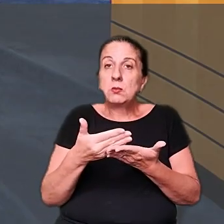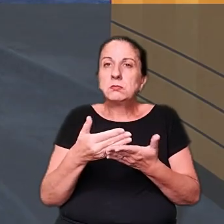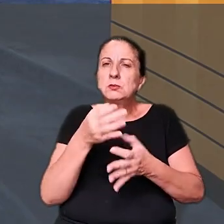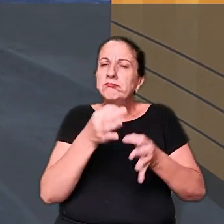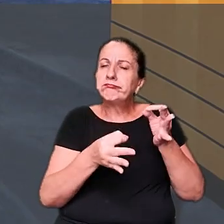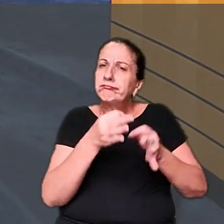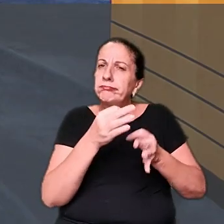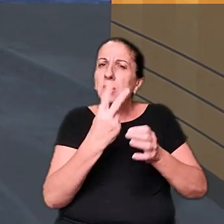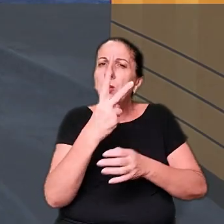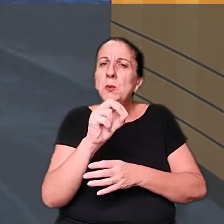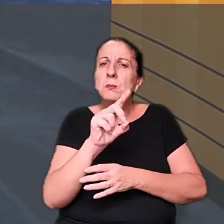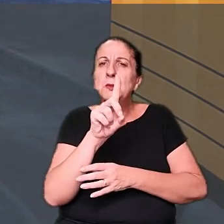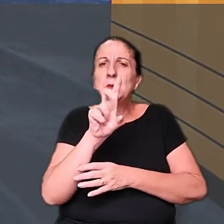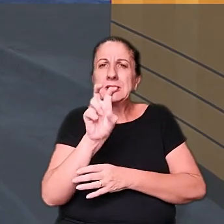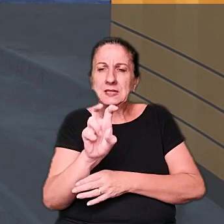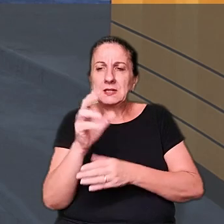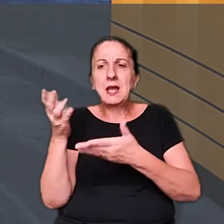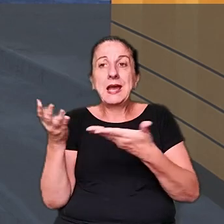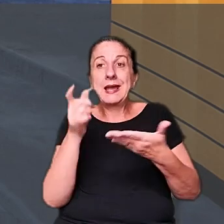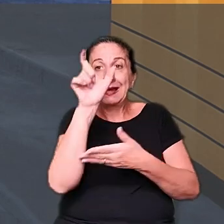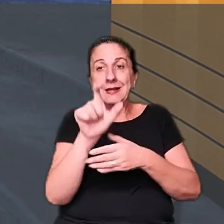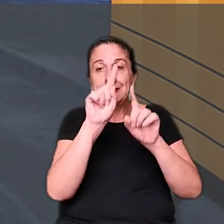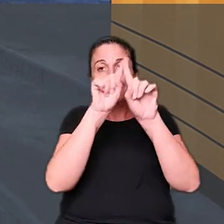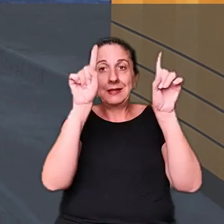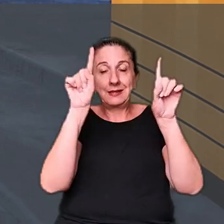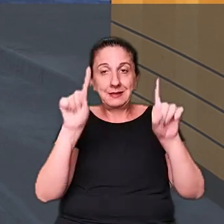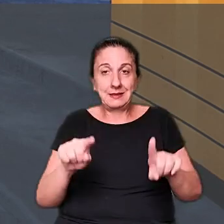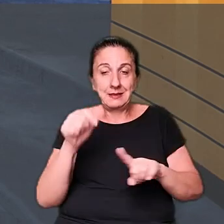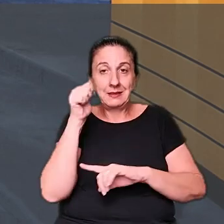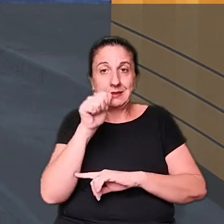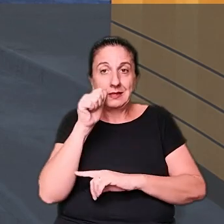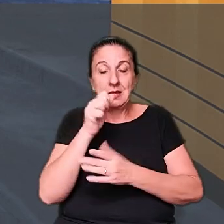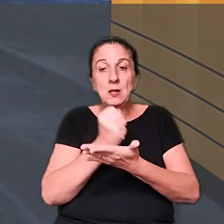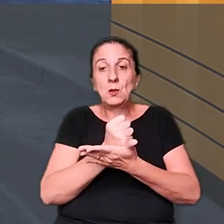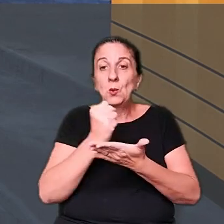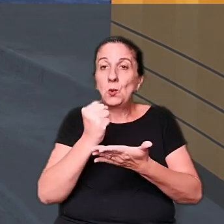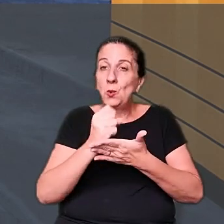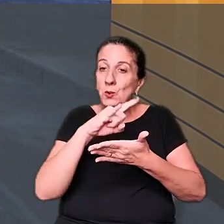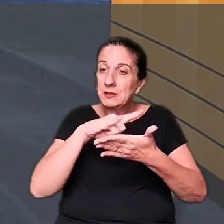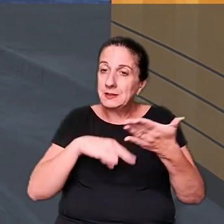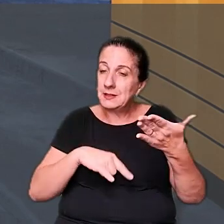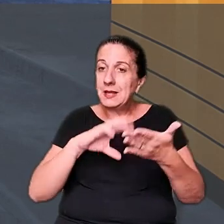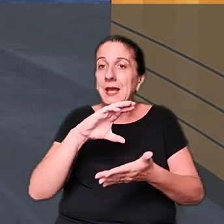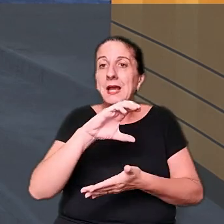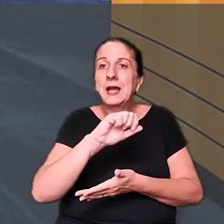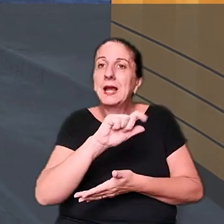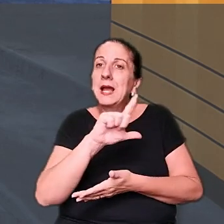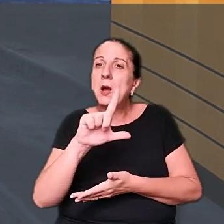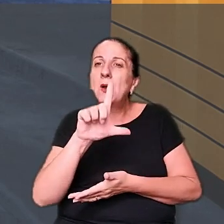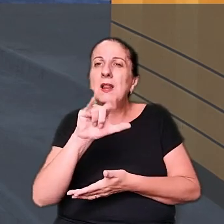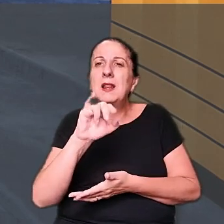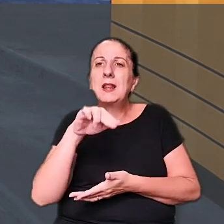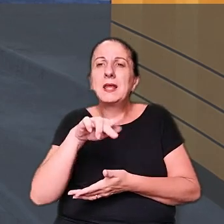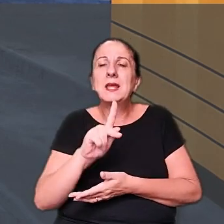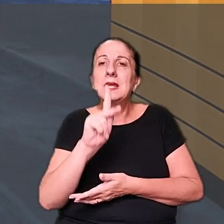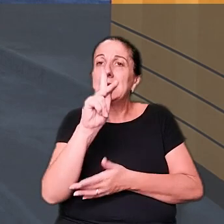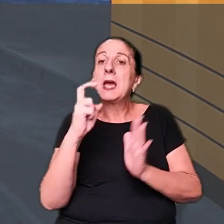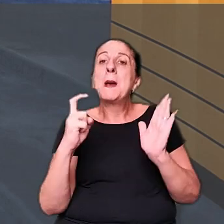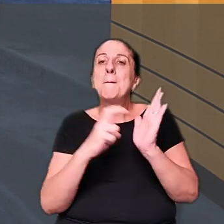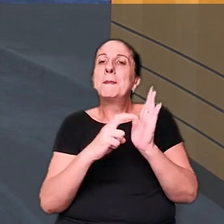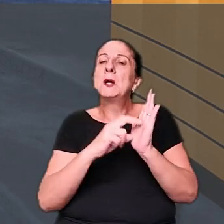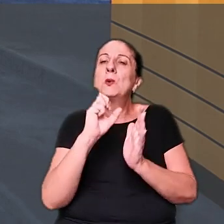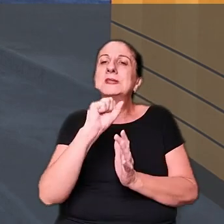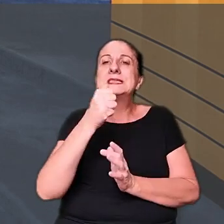foi ajuizada em 2015 por uma atendente de call center contratada pela Callink para prestar serviços para o